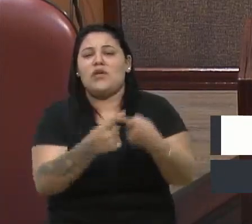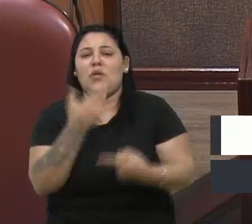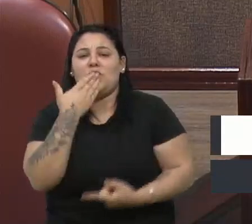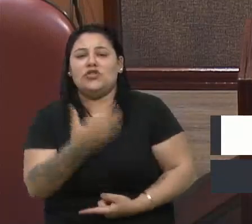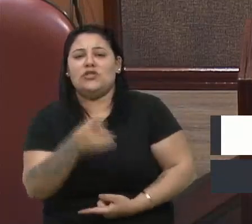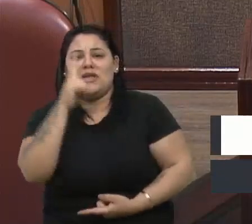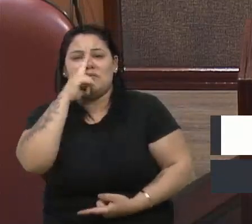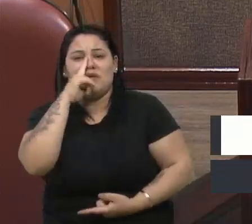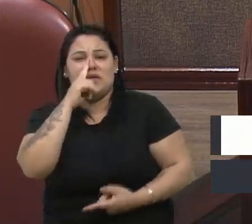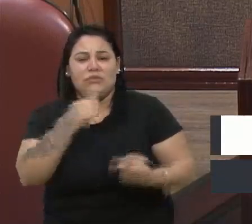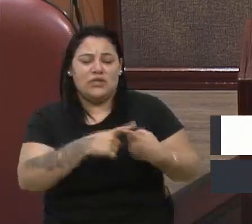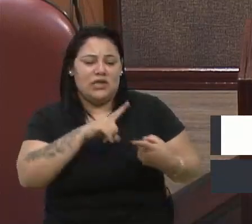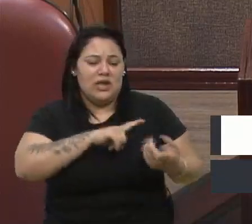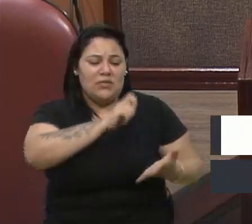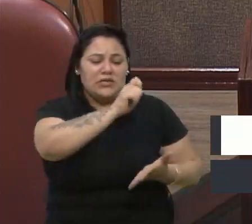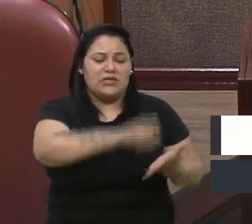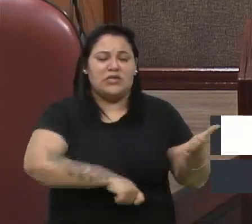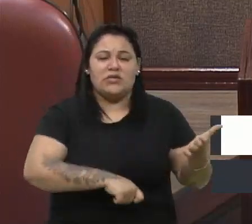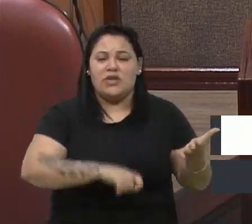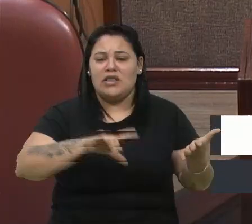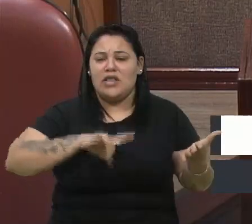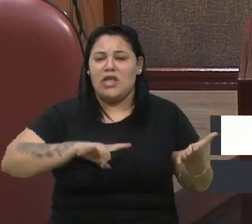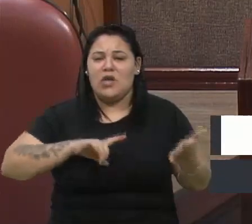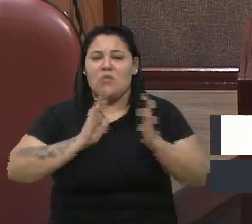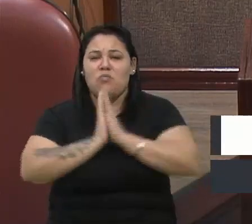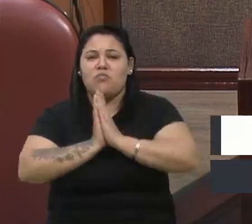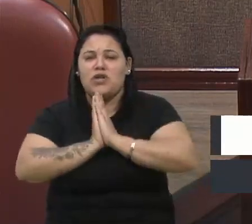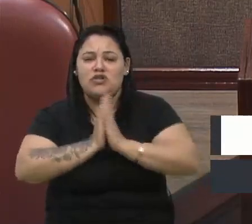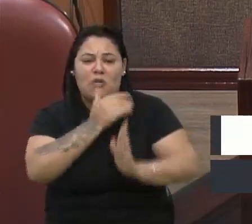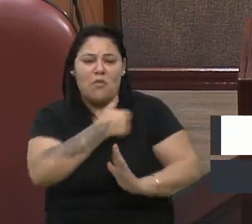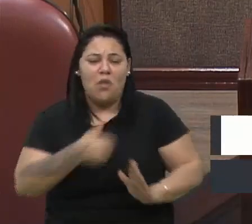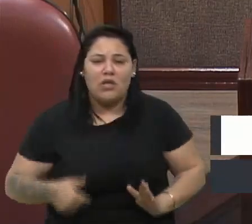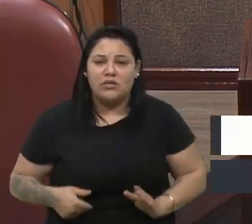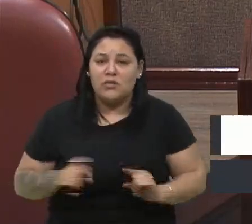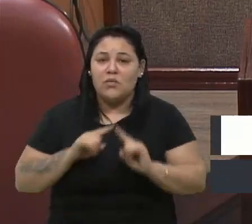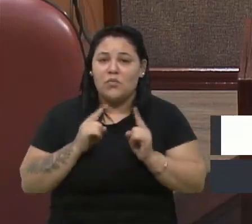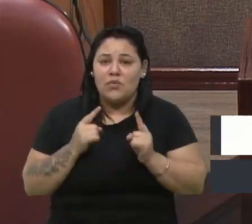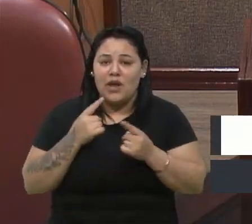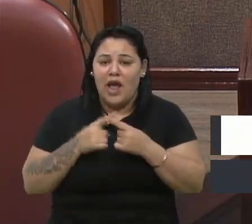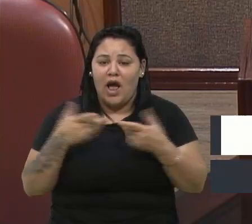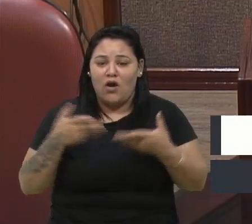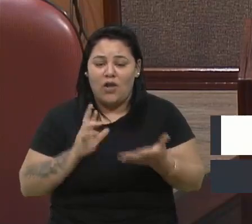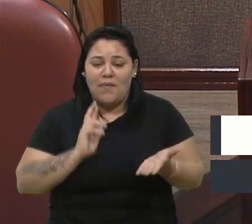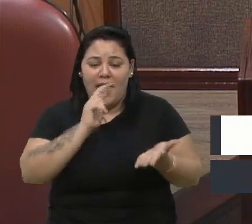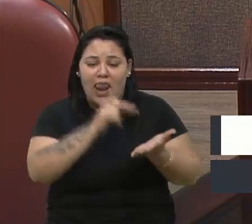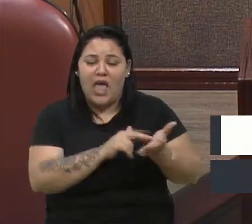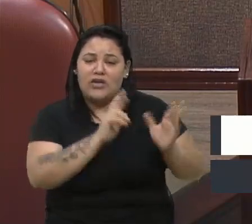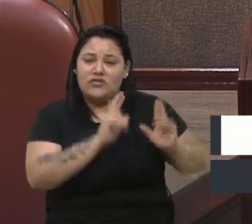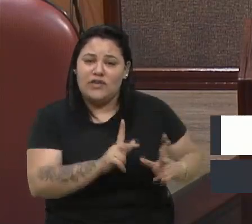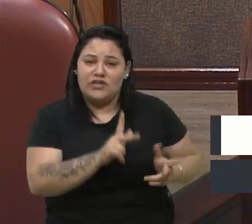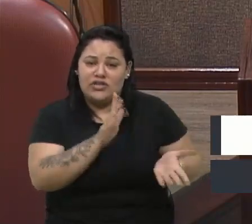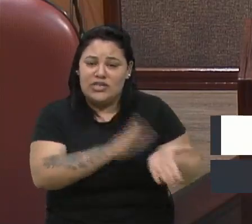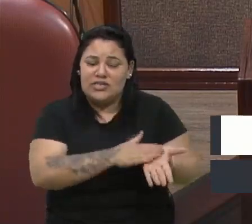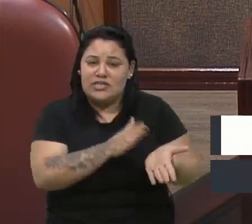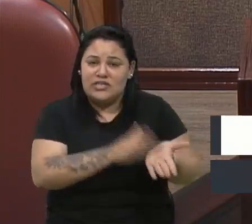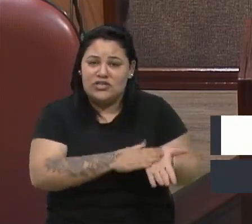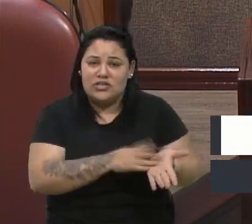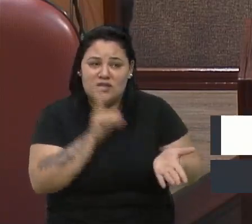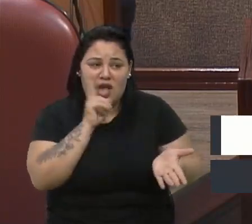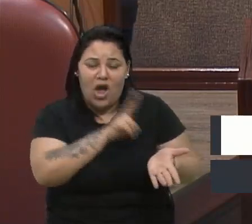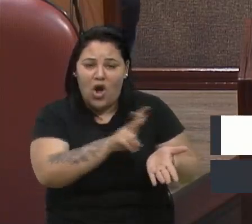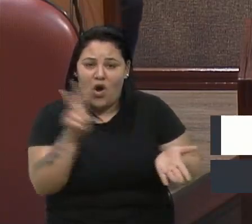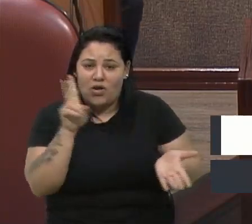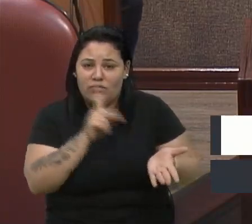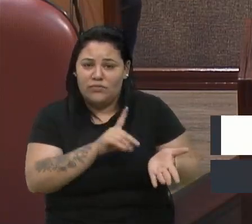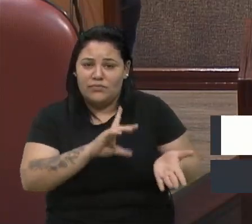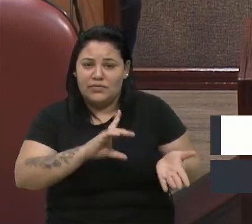um abaixo-assinado, existe um apelo popular, porque sim, nós estamos num novo momento, numa realidade que exige que se olhe para a pessoa com